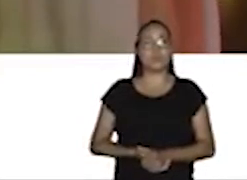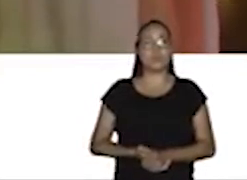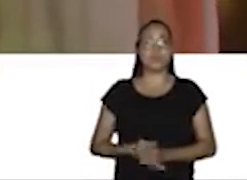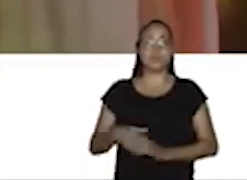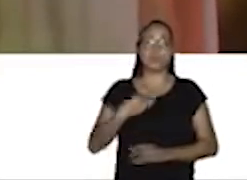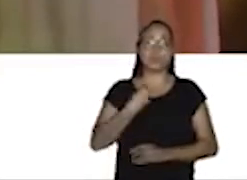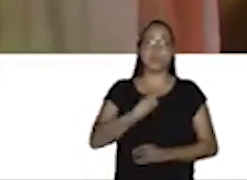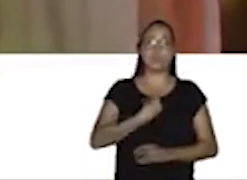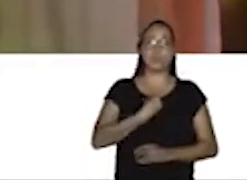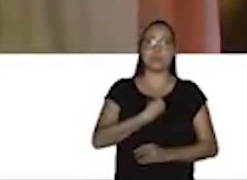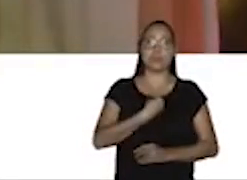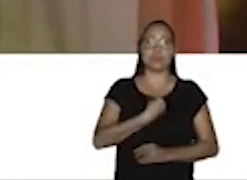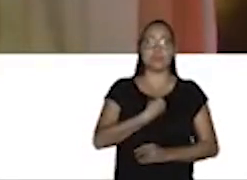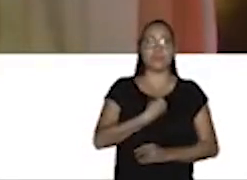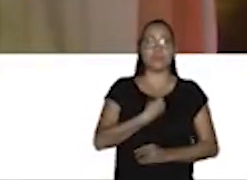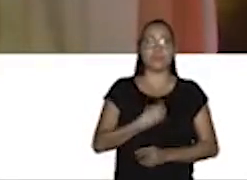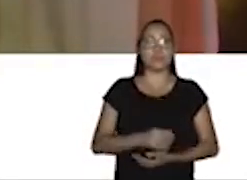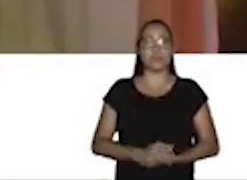Vida